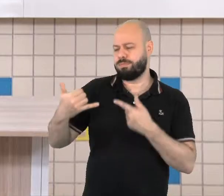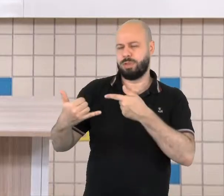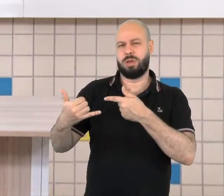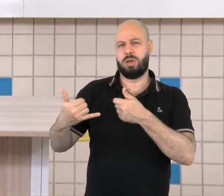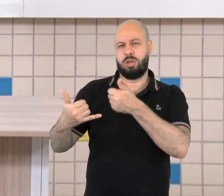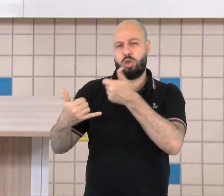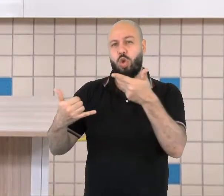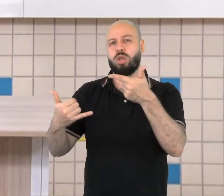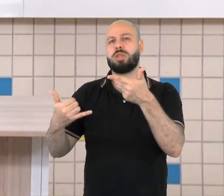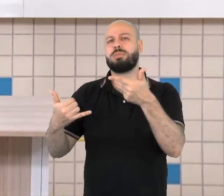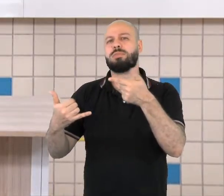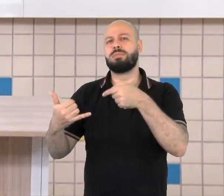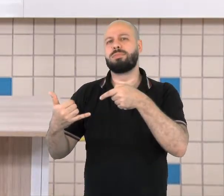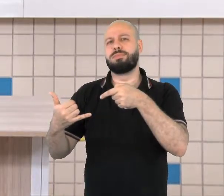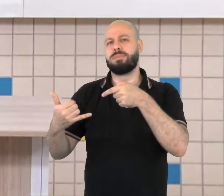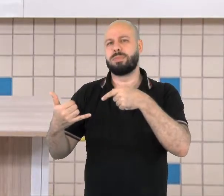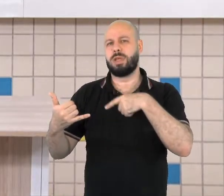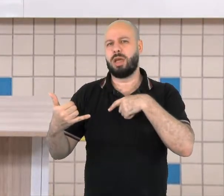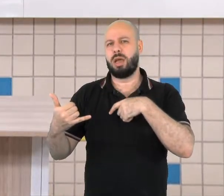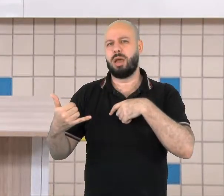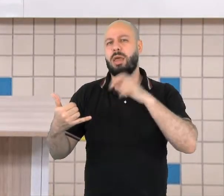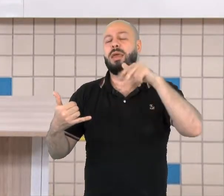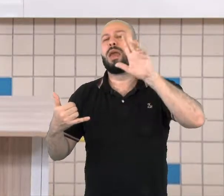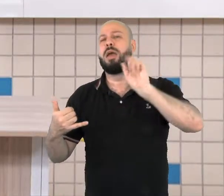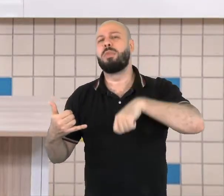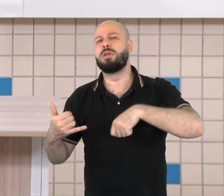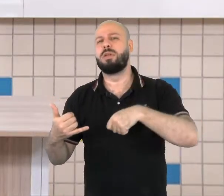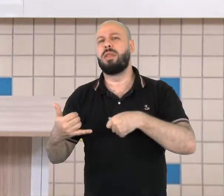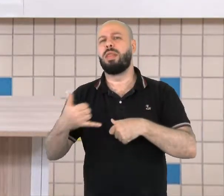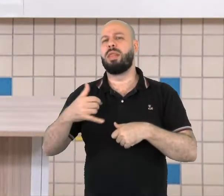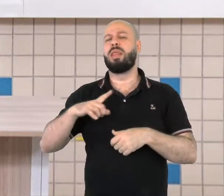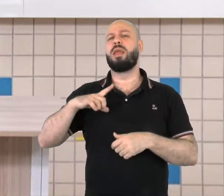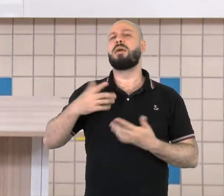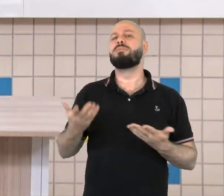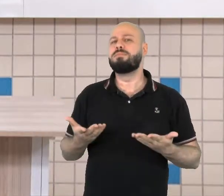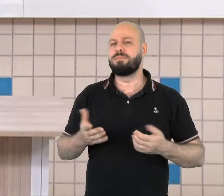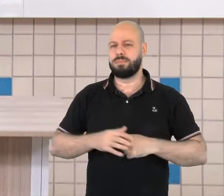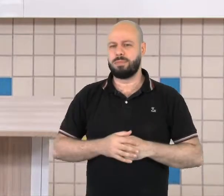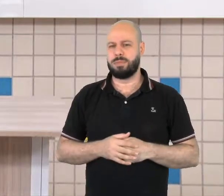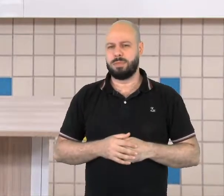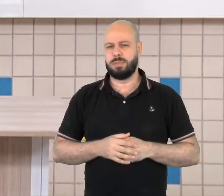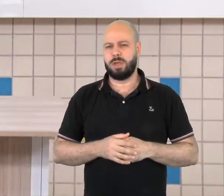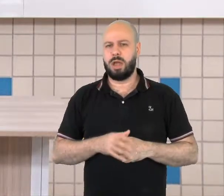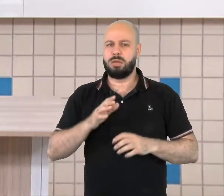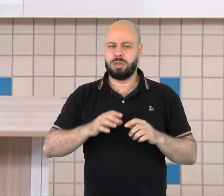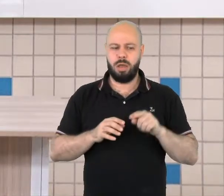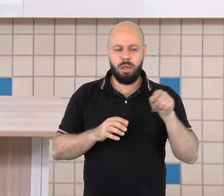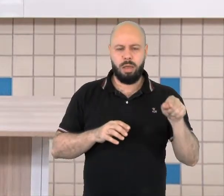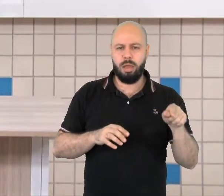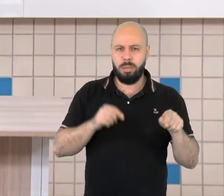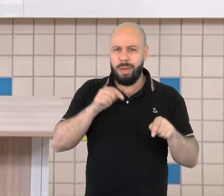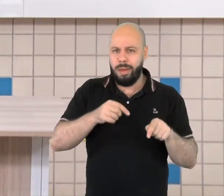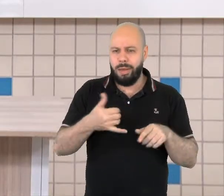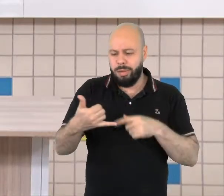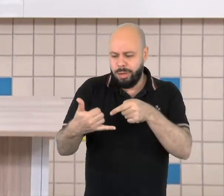12? Quem pode ter um iPhone 12? Ele é um